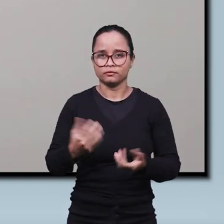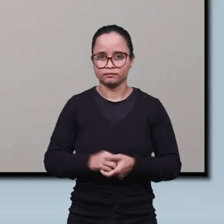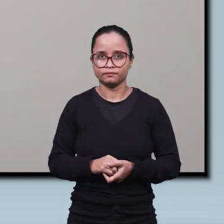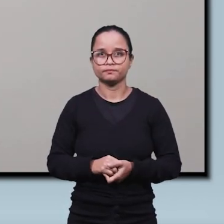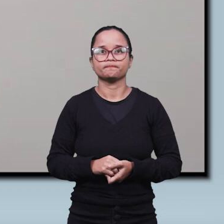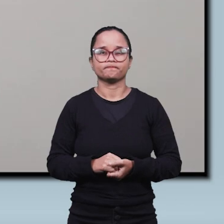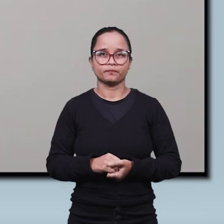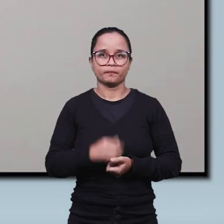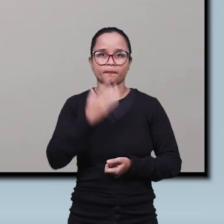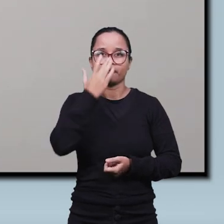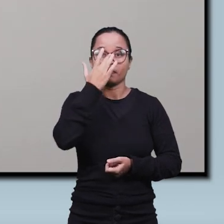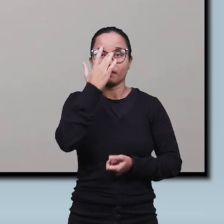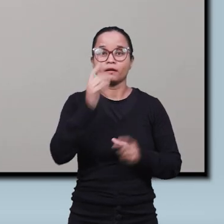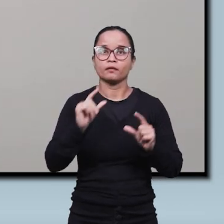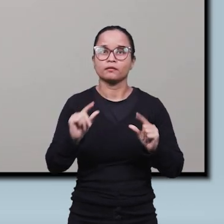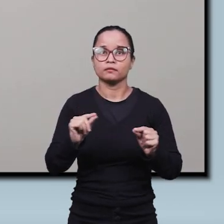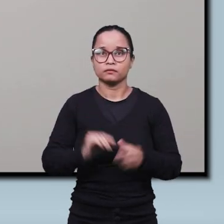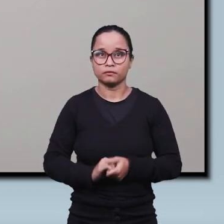nomenclatura, né?